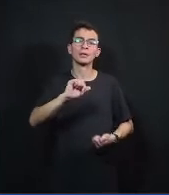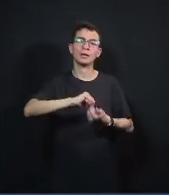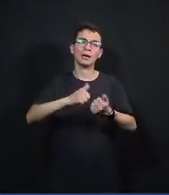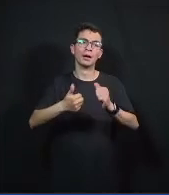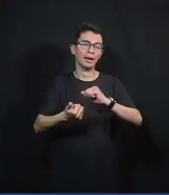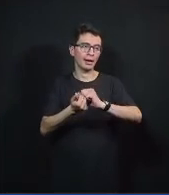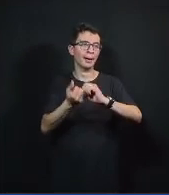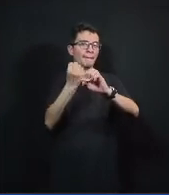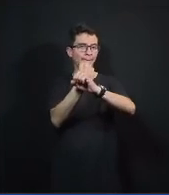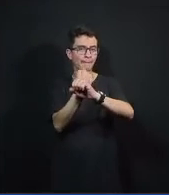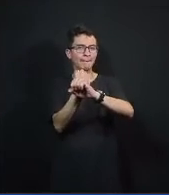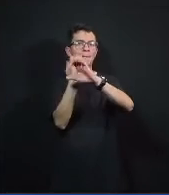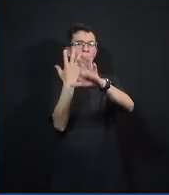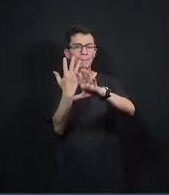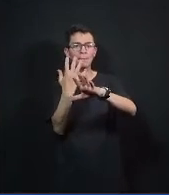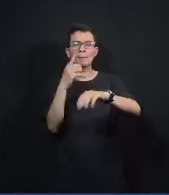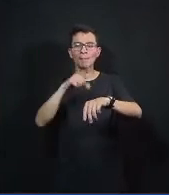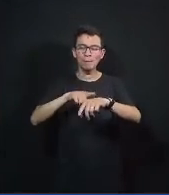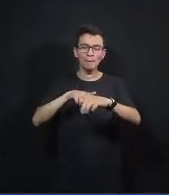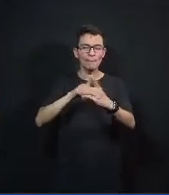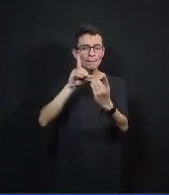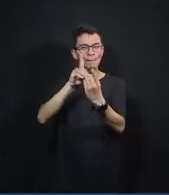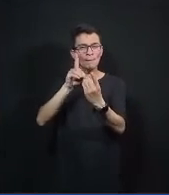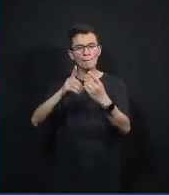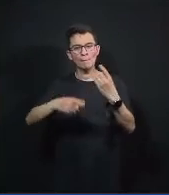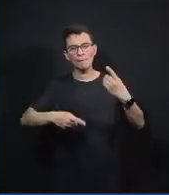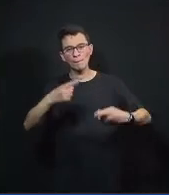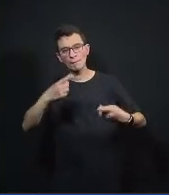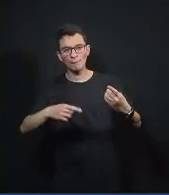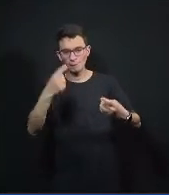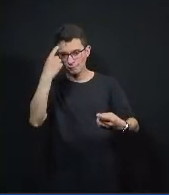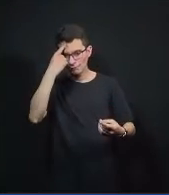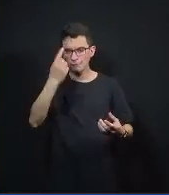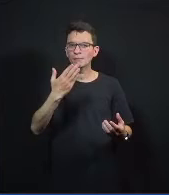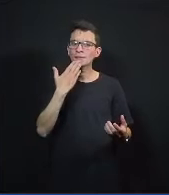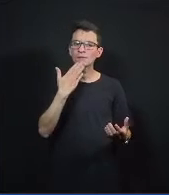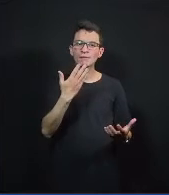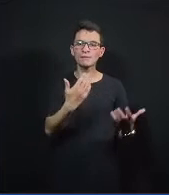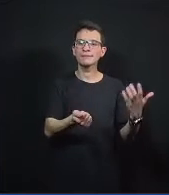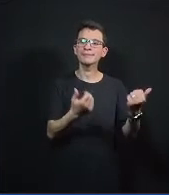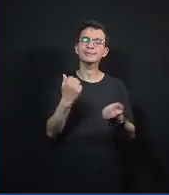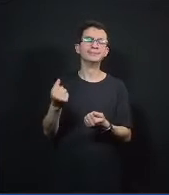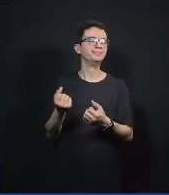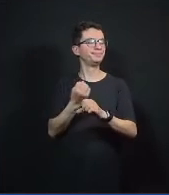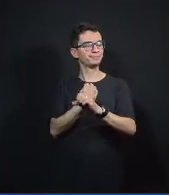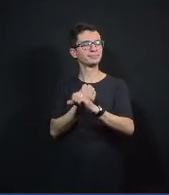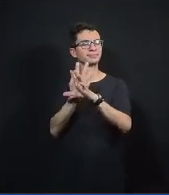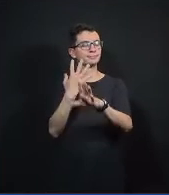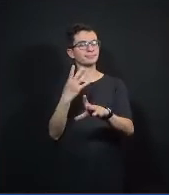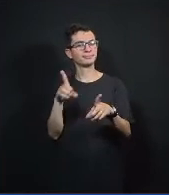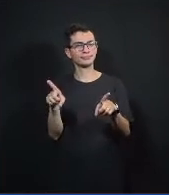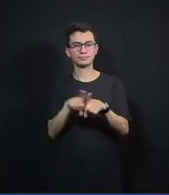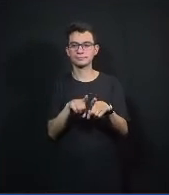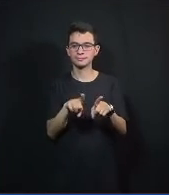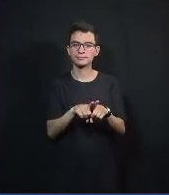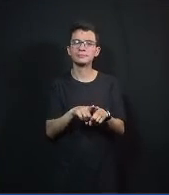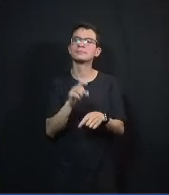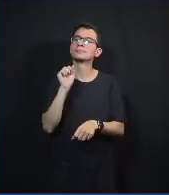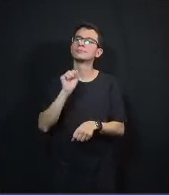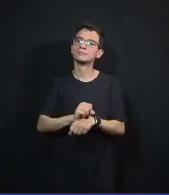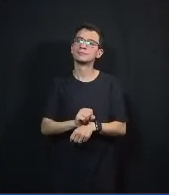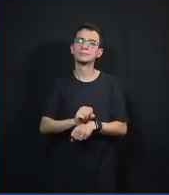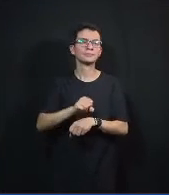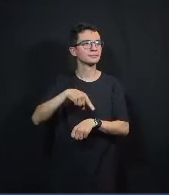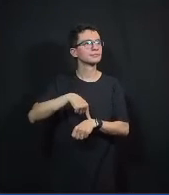sistemas de atendimento ao público para permitir o encaminhamento de solicitações de documentos de forma online e a suspensão temporária da coleta dos